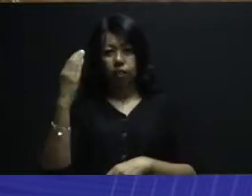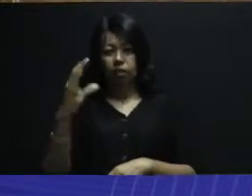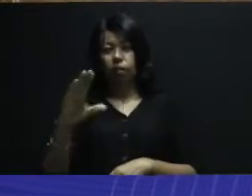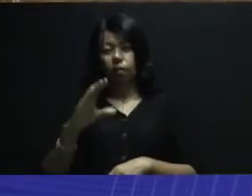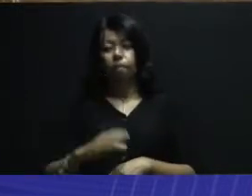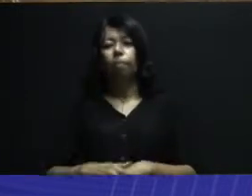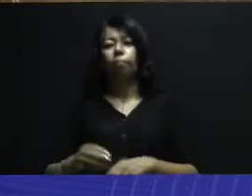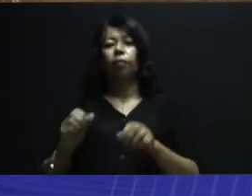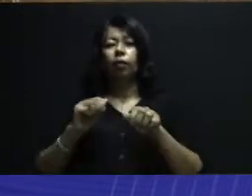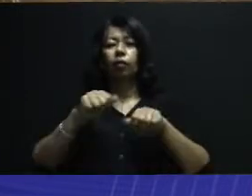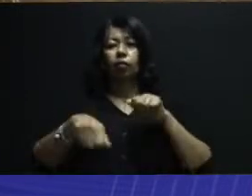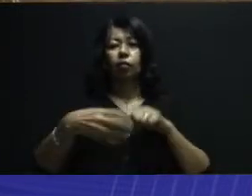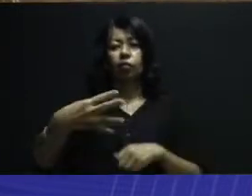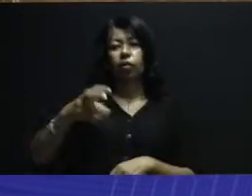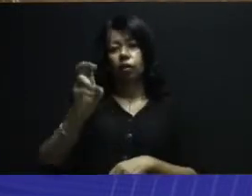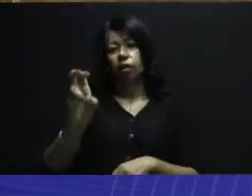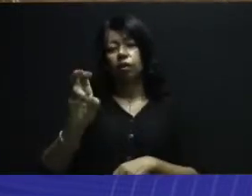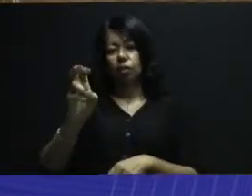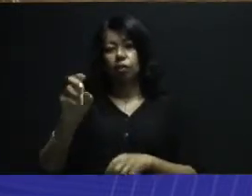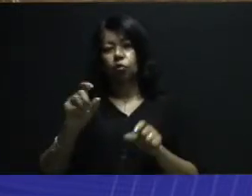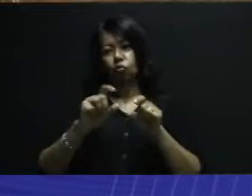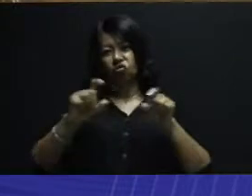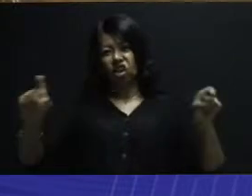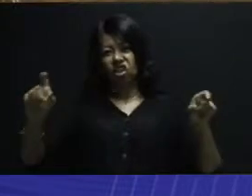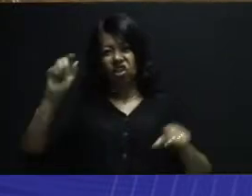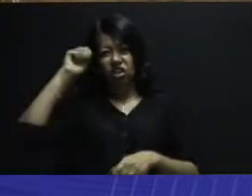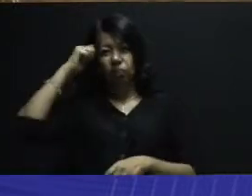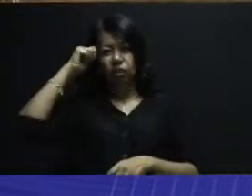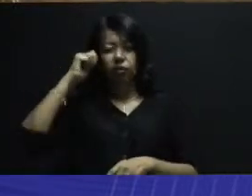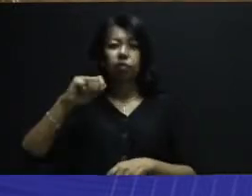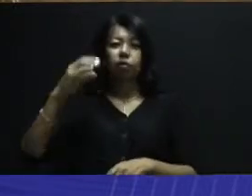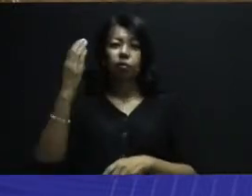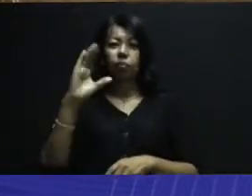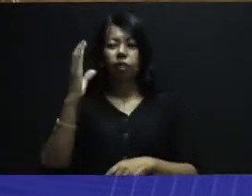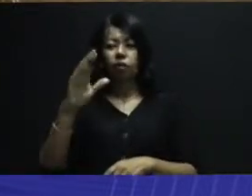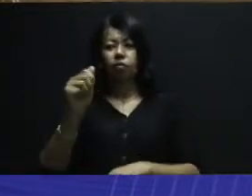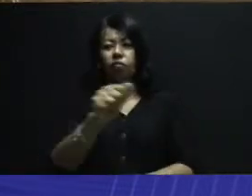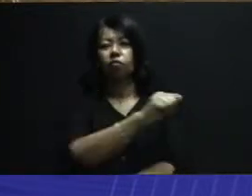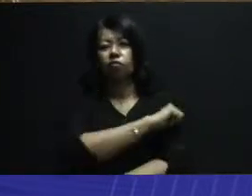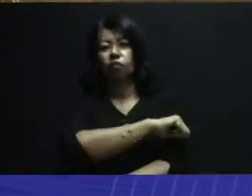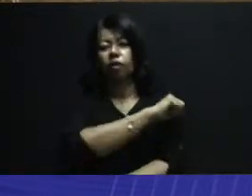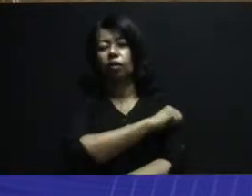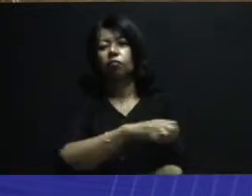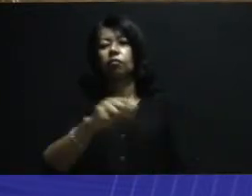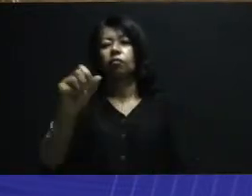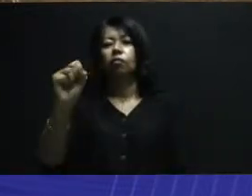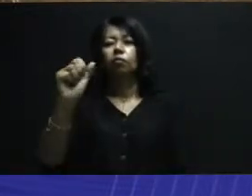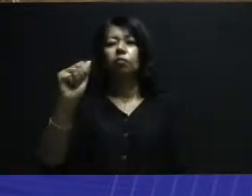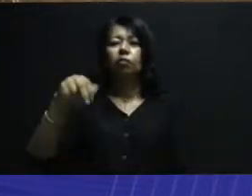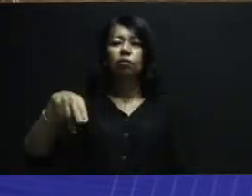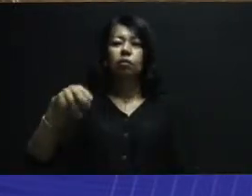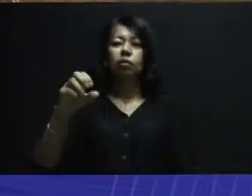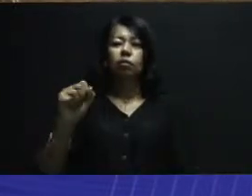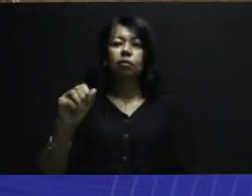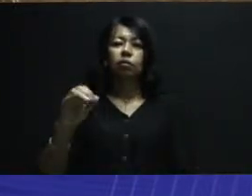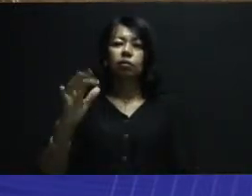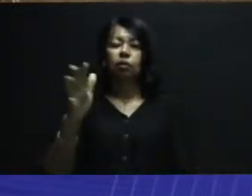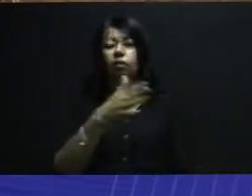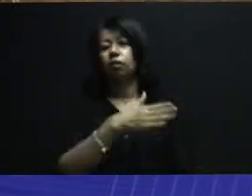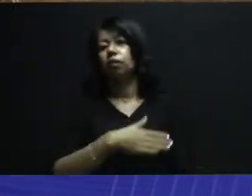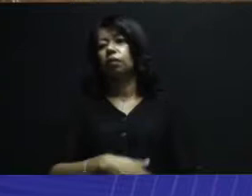formou 45 faixas pretas em Cubatão, e foi aluno do Sansei José Ferreira in